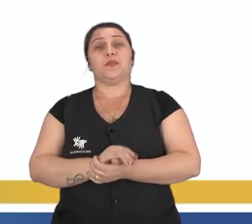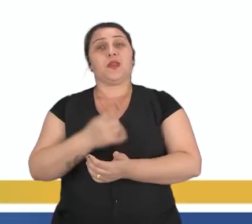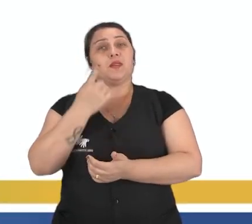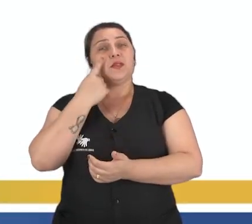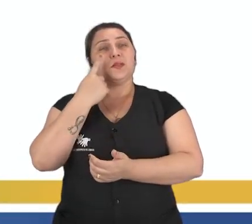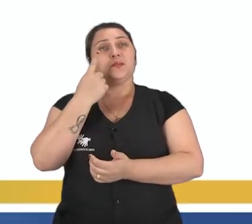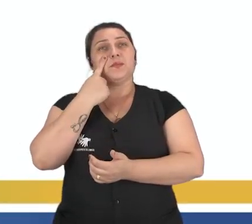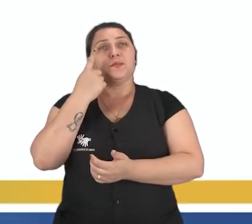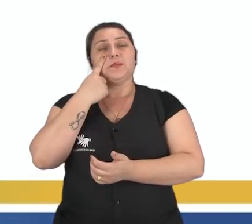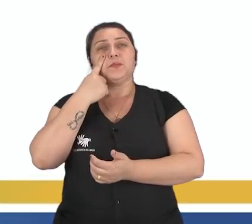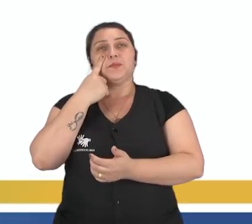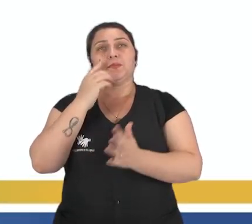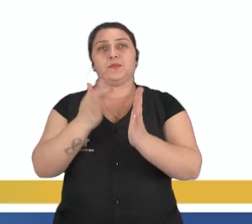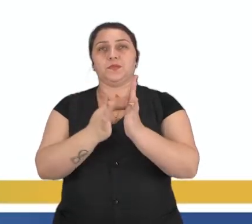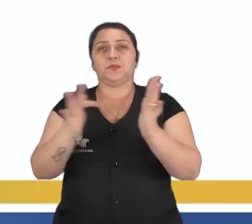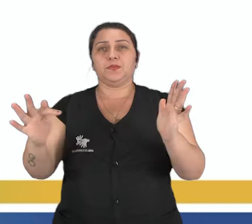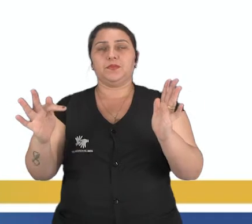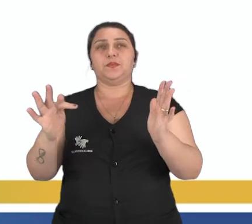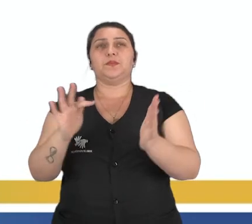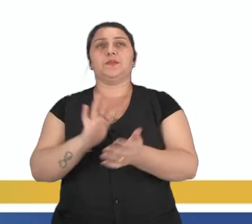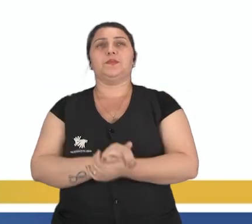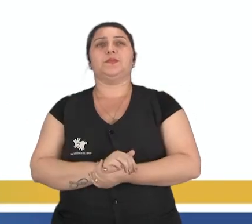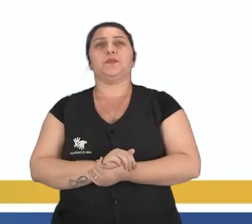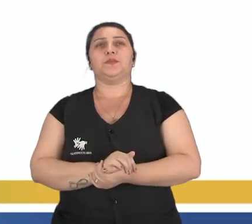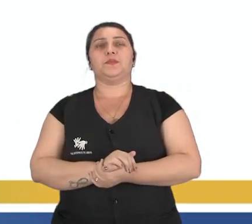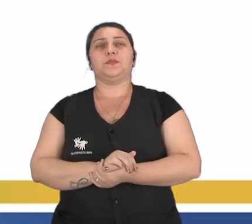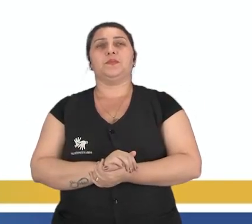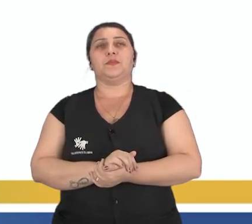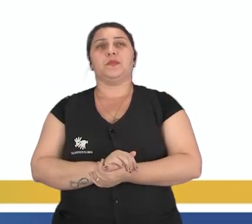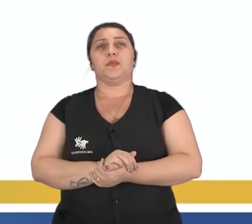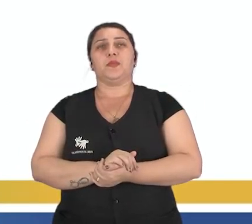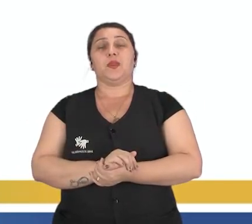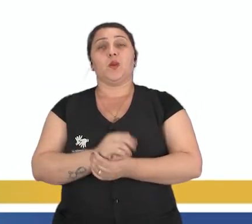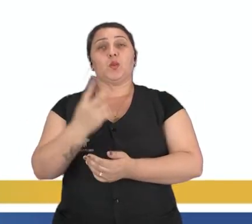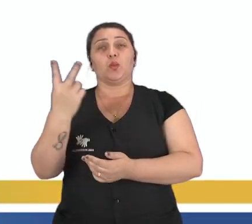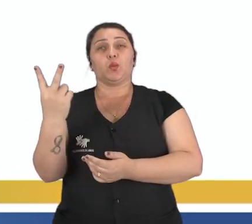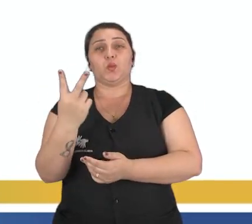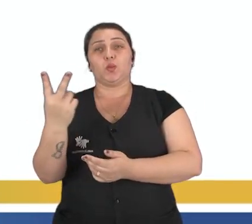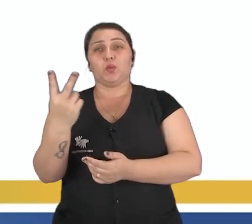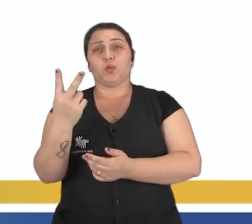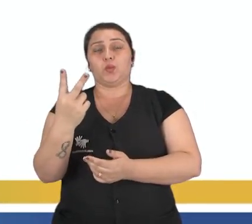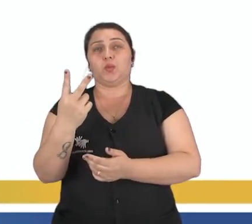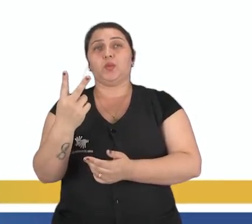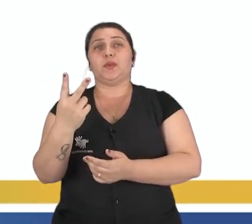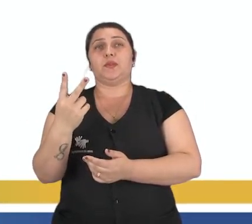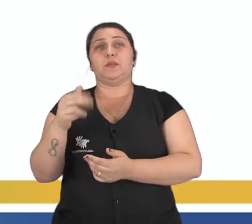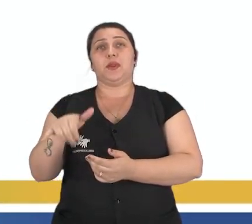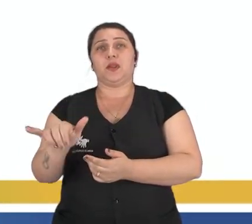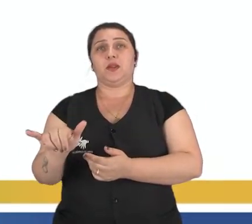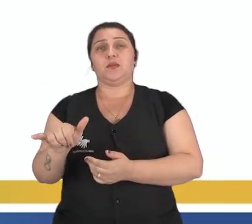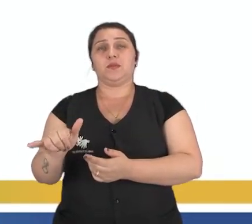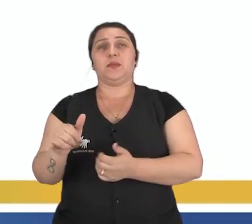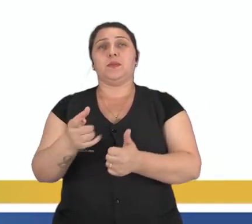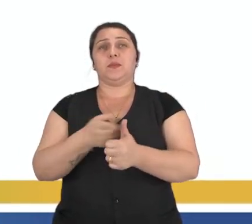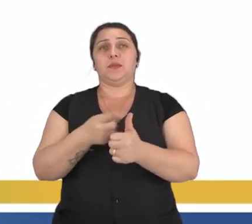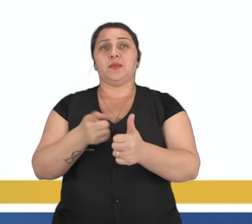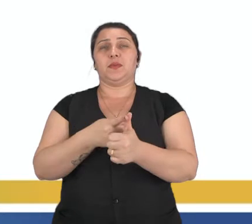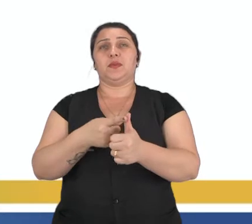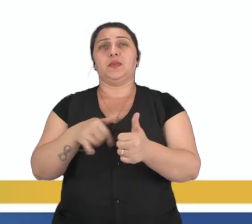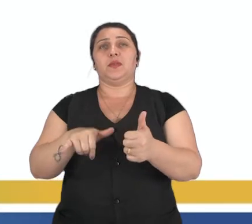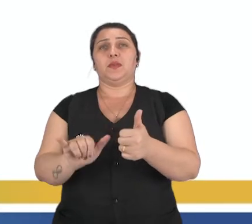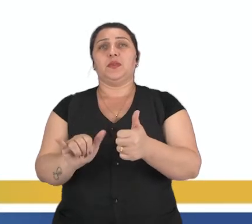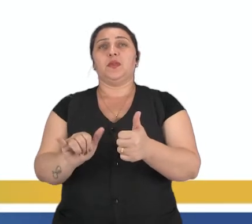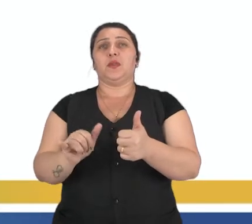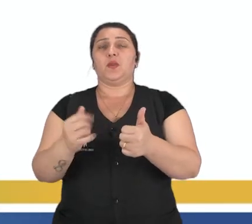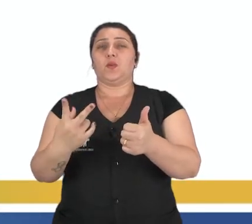aplicando aí a fórmula de Bhaskara, a gente vai obter duas soluções para y. A primeira, y1 igual a